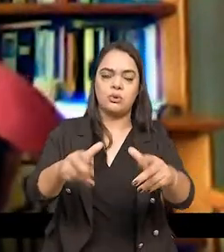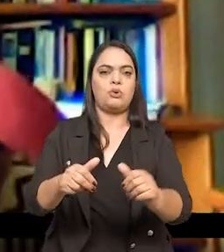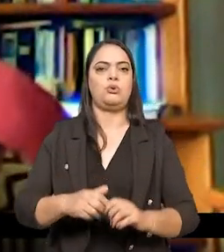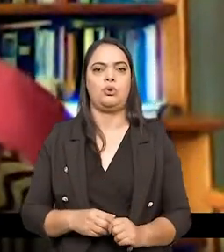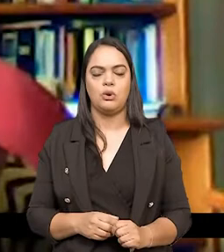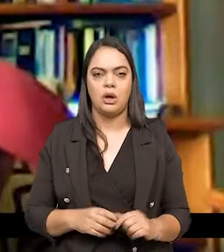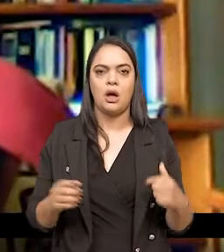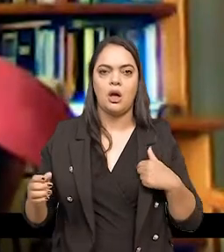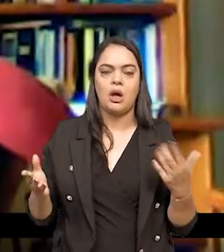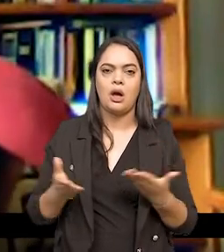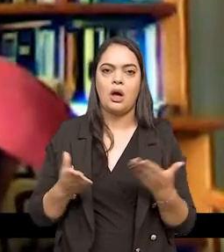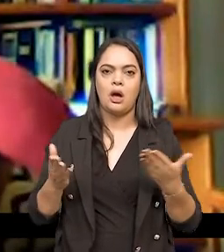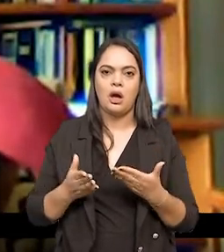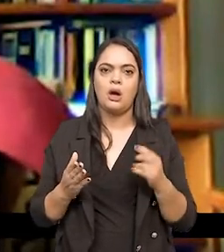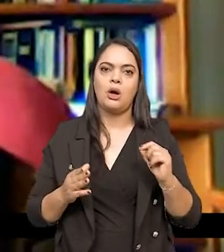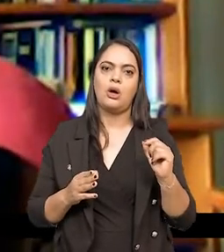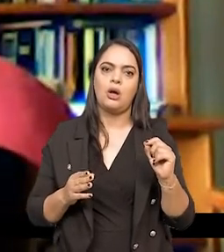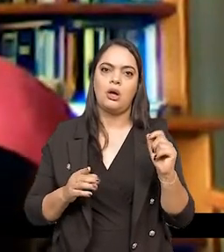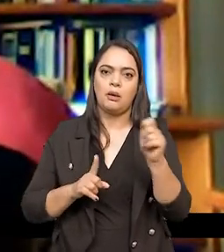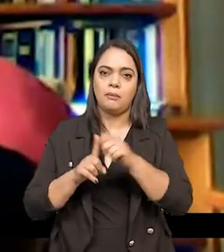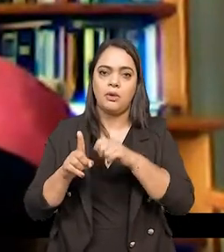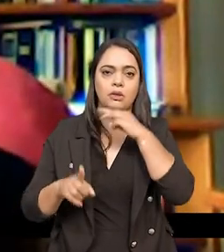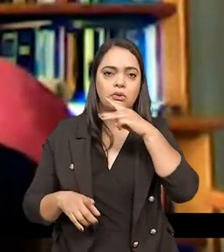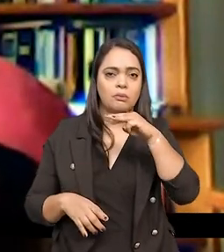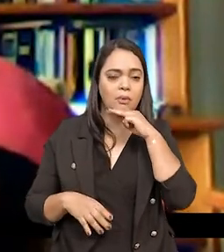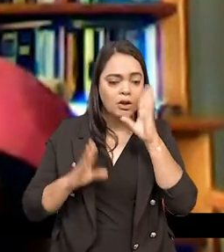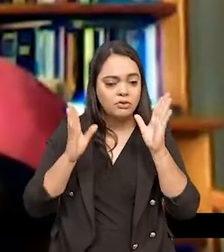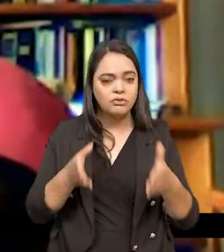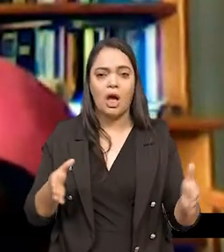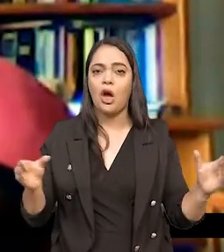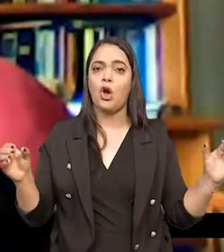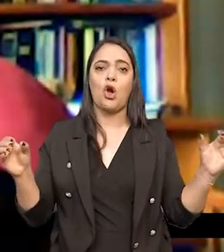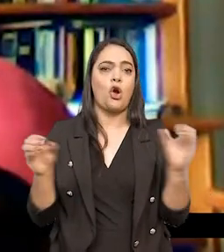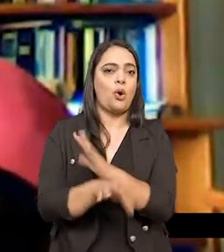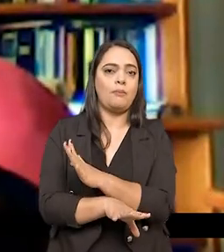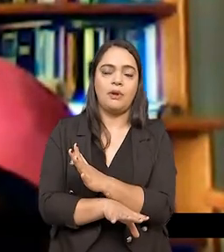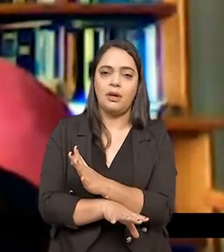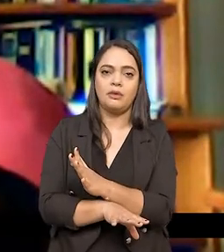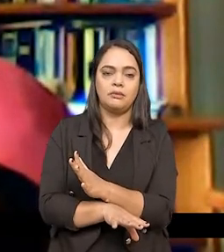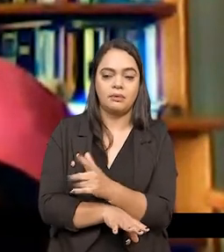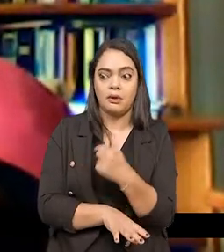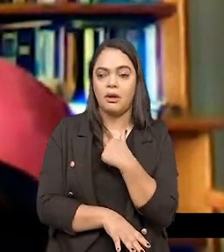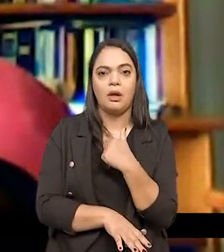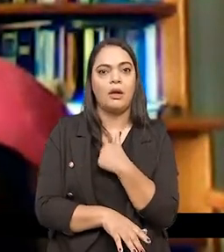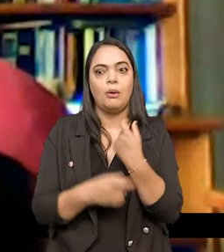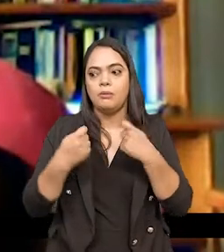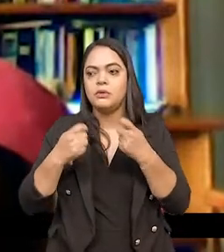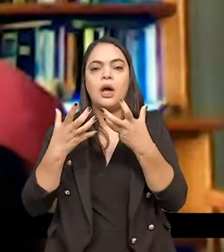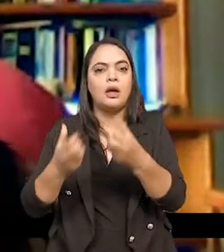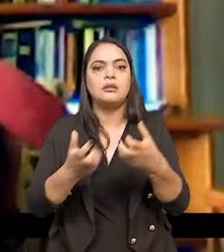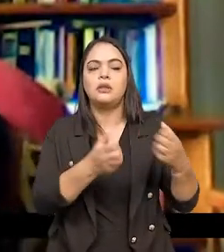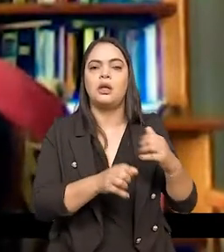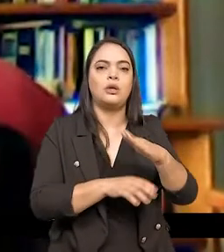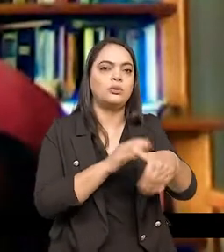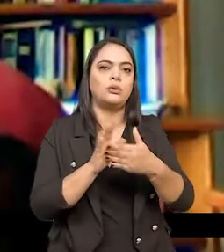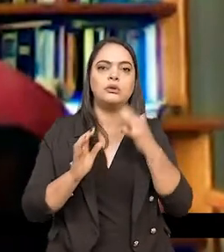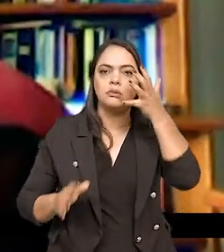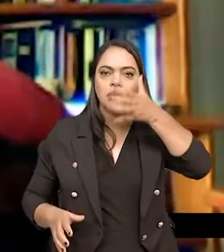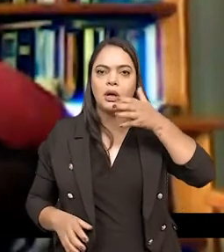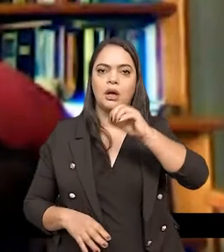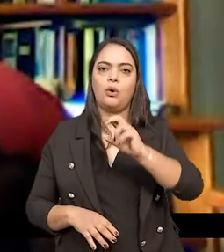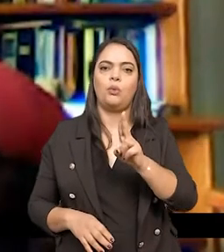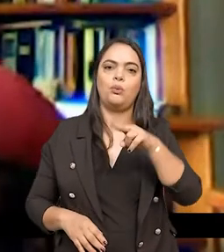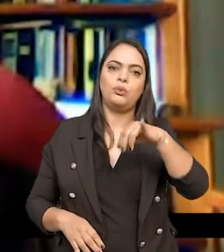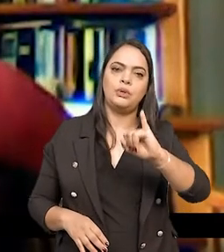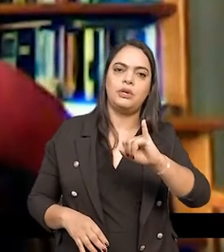vezes, agora no mês de março, o meu está completo, tá? Mas eu não posso recusar uma palestra. Daí eu me enjoei, que eu gosto muito, me chama